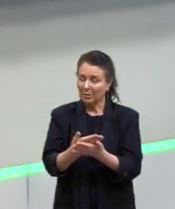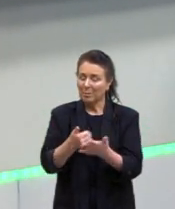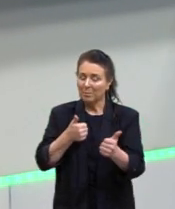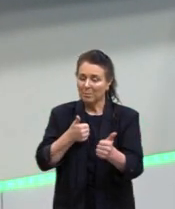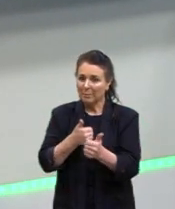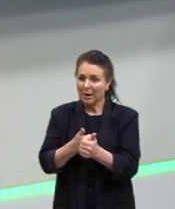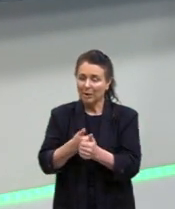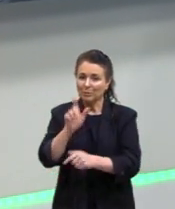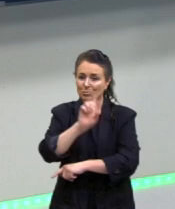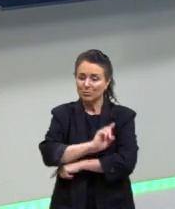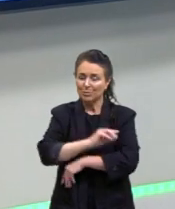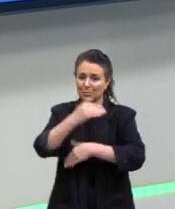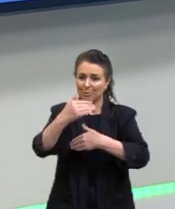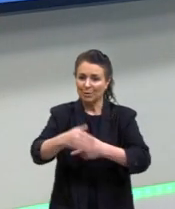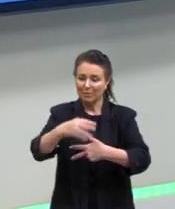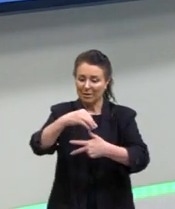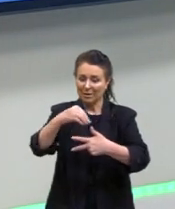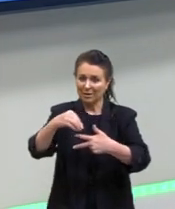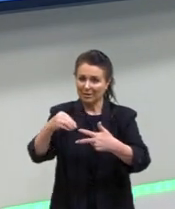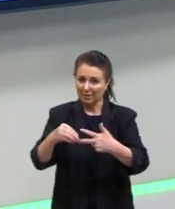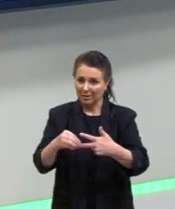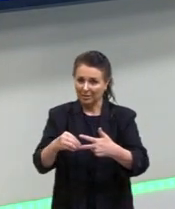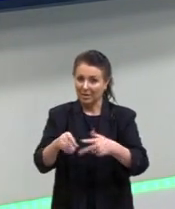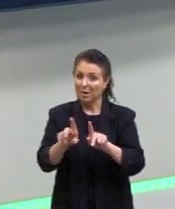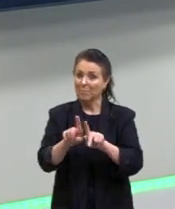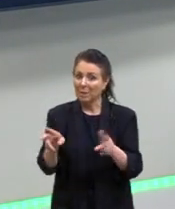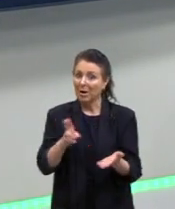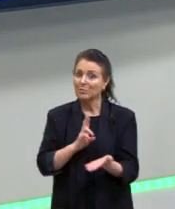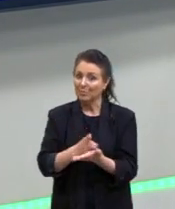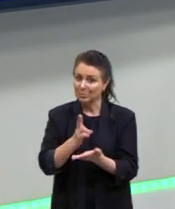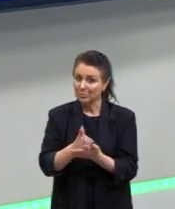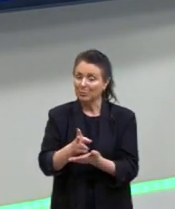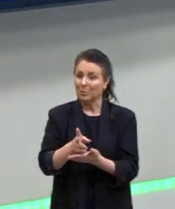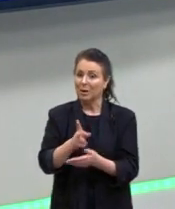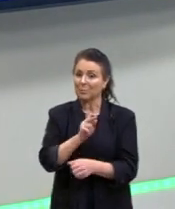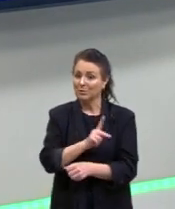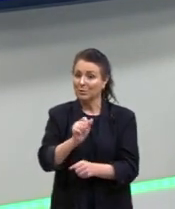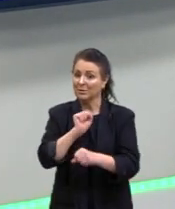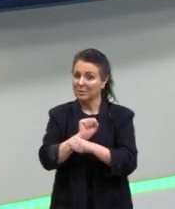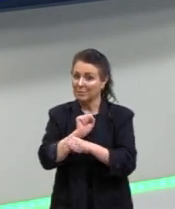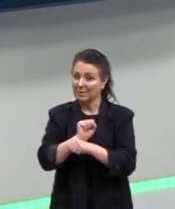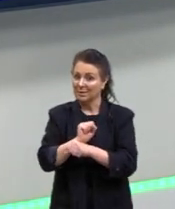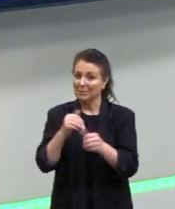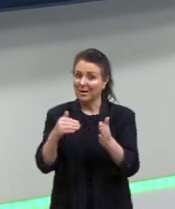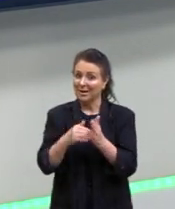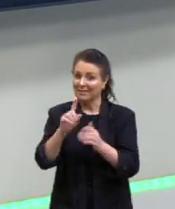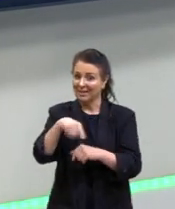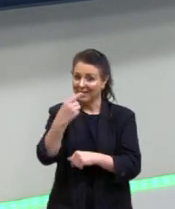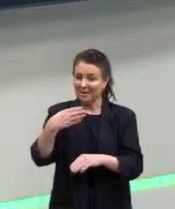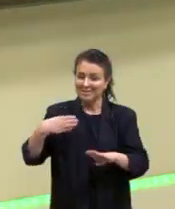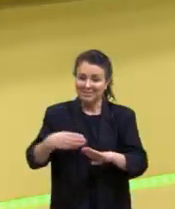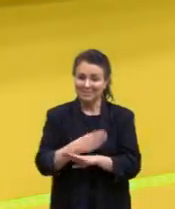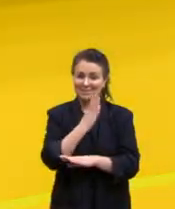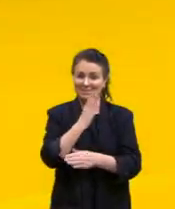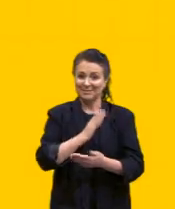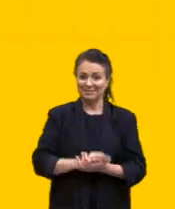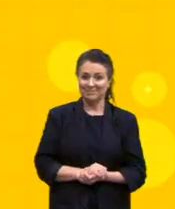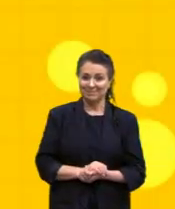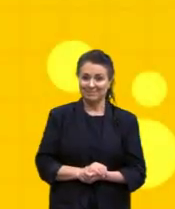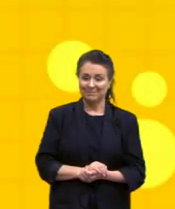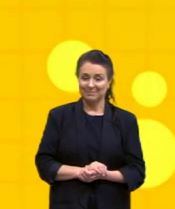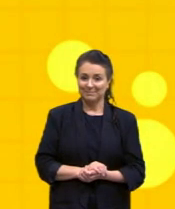pertinho do final das aulas mas eu conto com vocês para a gente dar continuidade até lá partiu passar